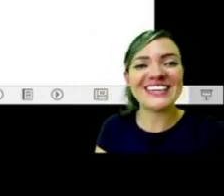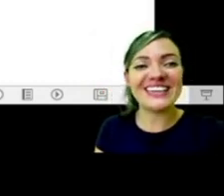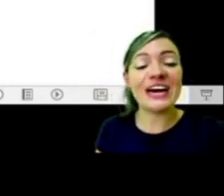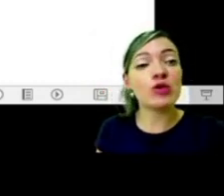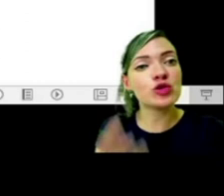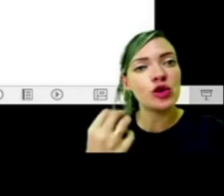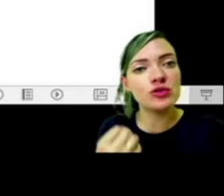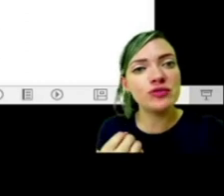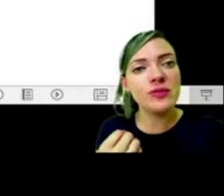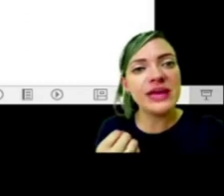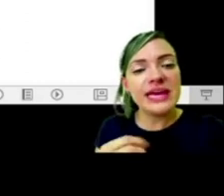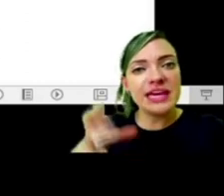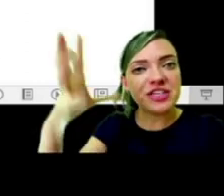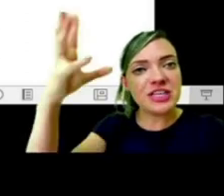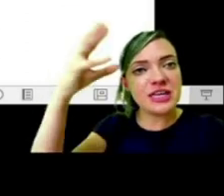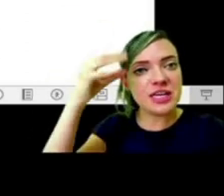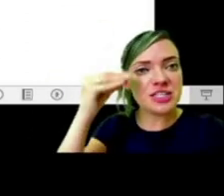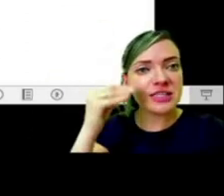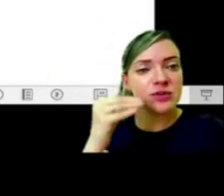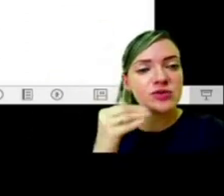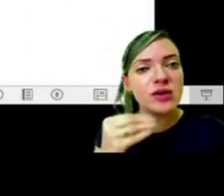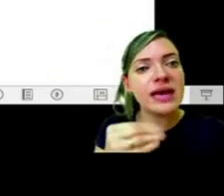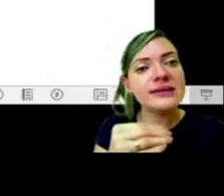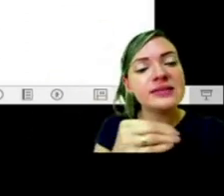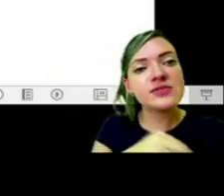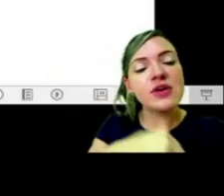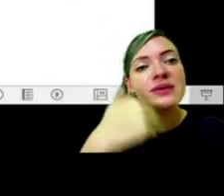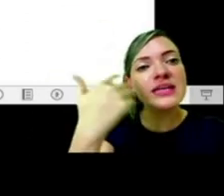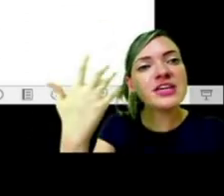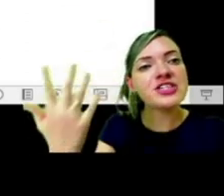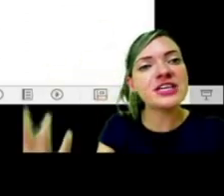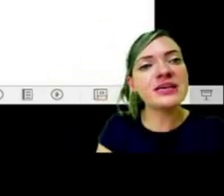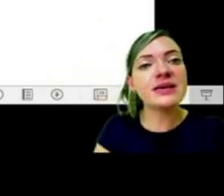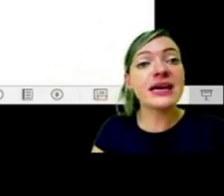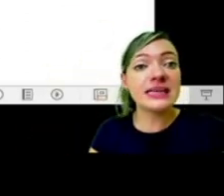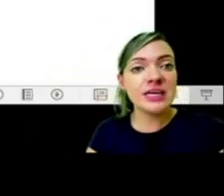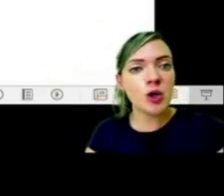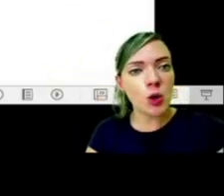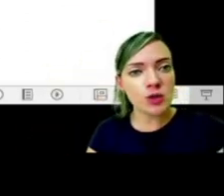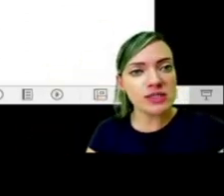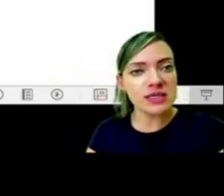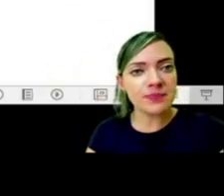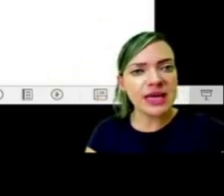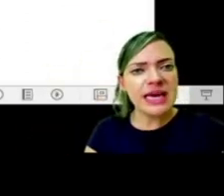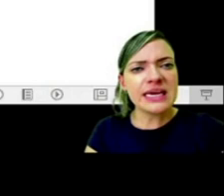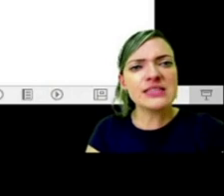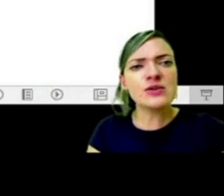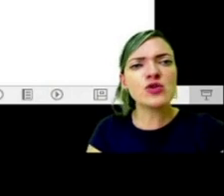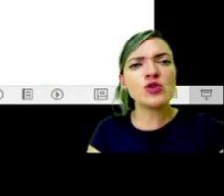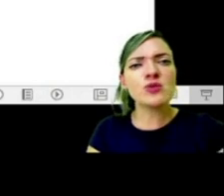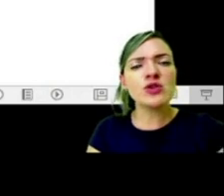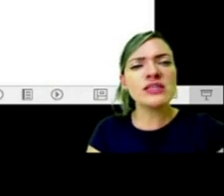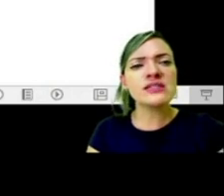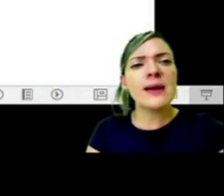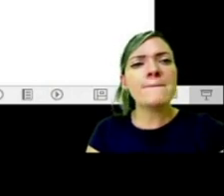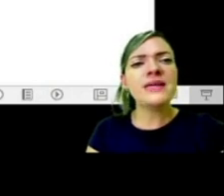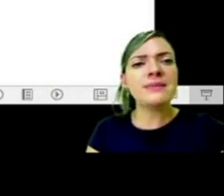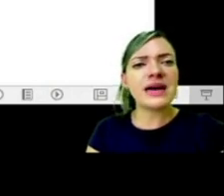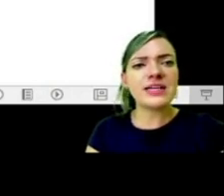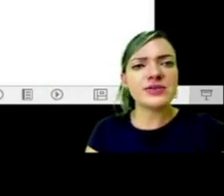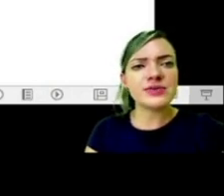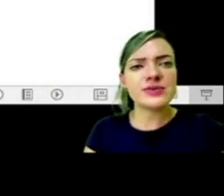Tomateiro é autótrofo, retira energia da luz solar e transforma em energia química glicose. Quem são os